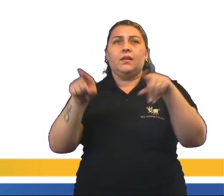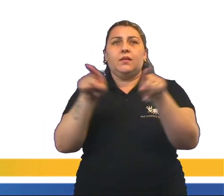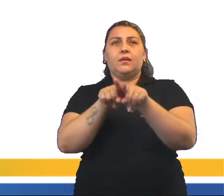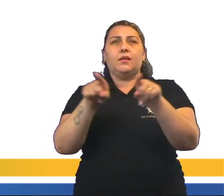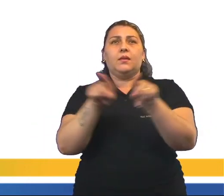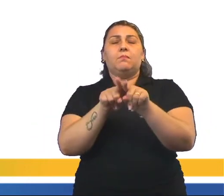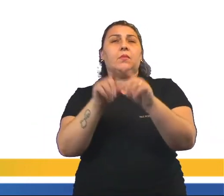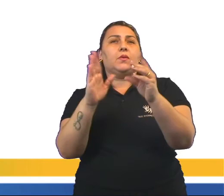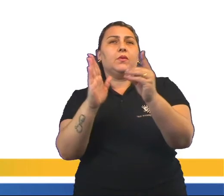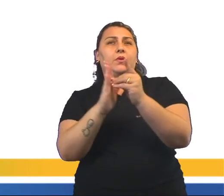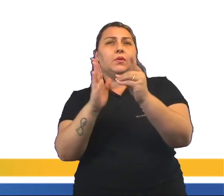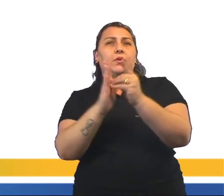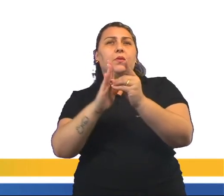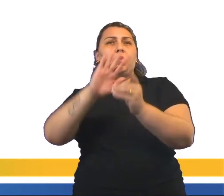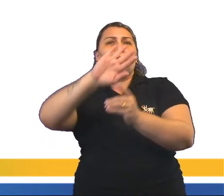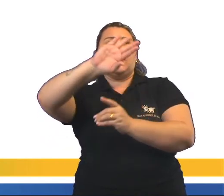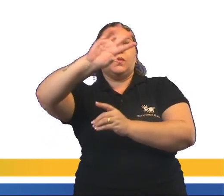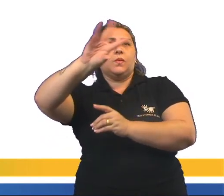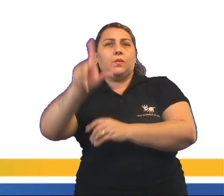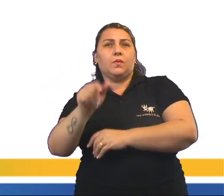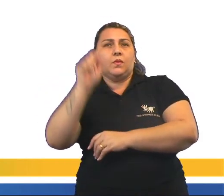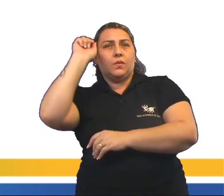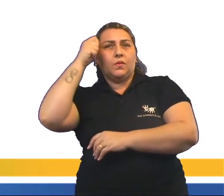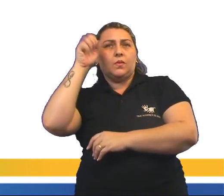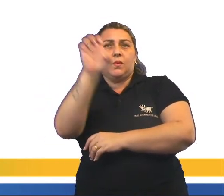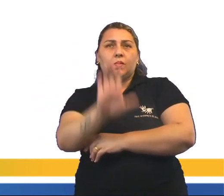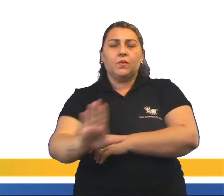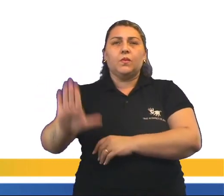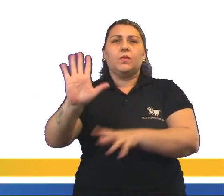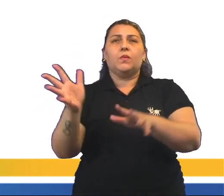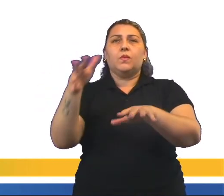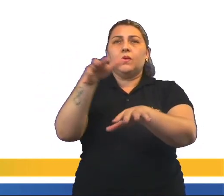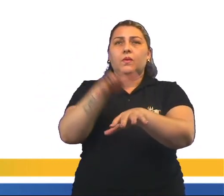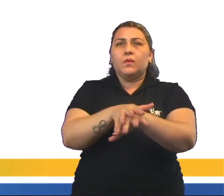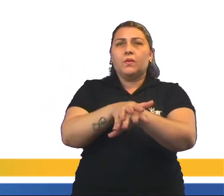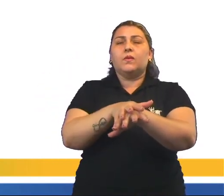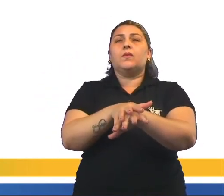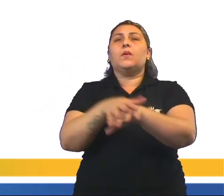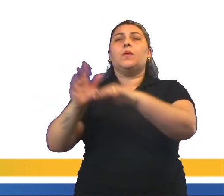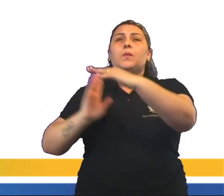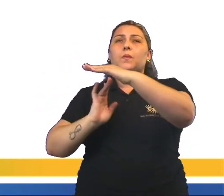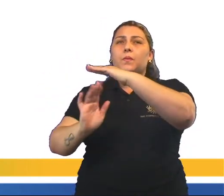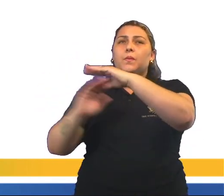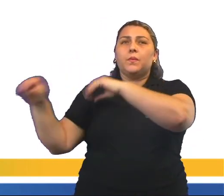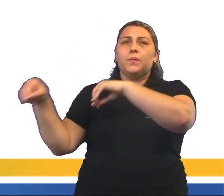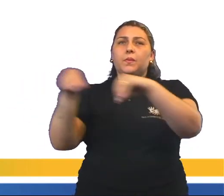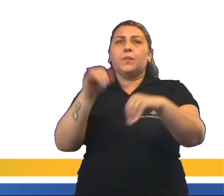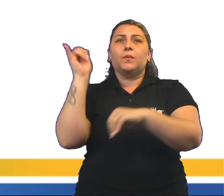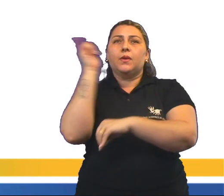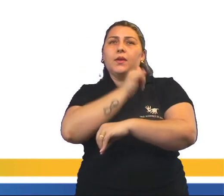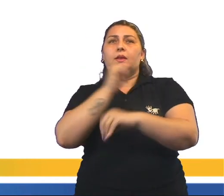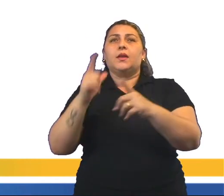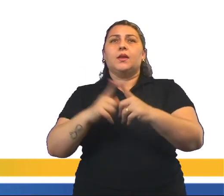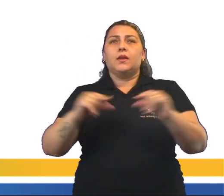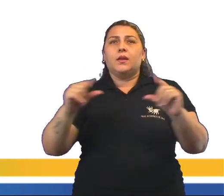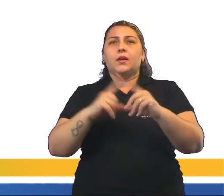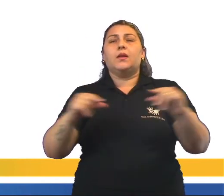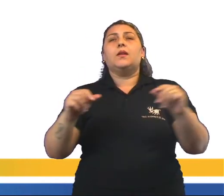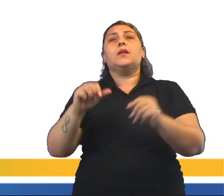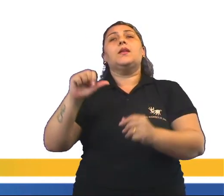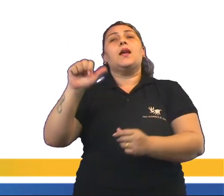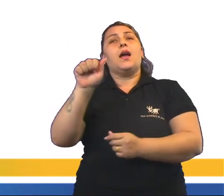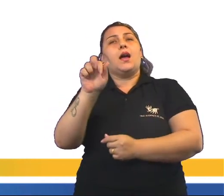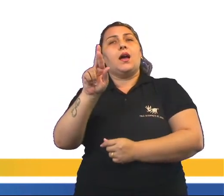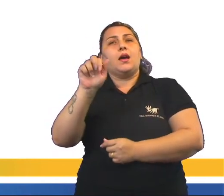população, além do nativo indígena, o africano, o europeu, o colonizador, né, imigrações, né, como a italiana, a japonesa e a